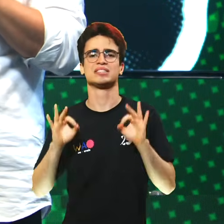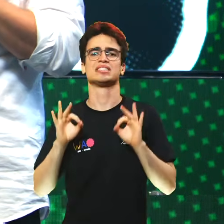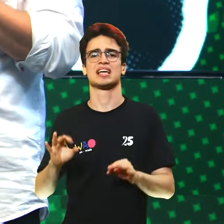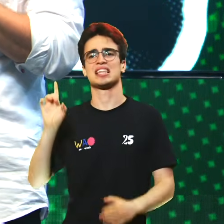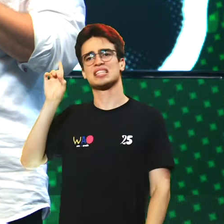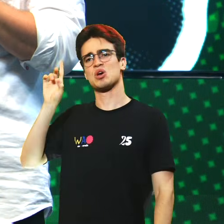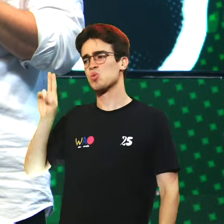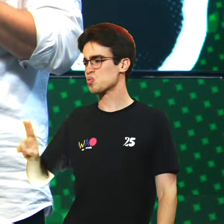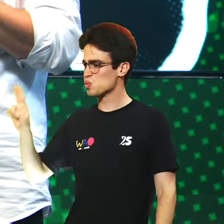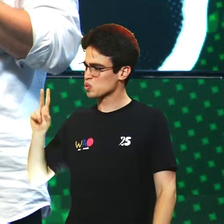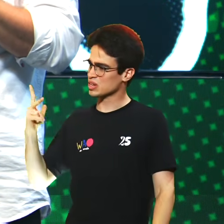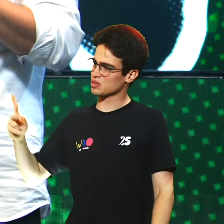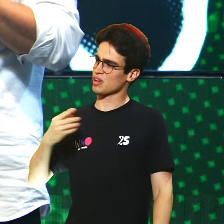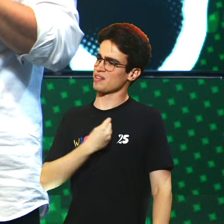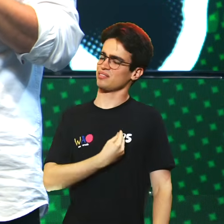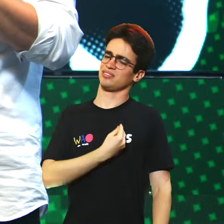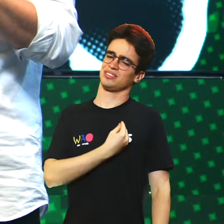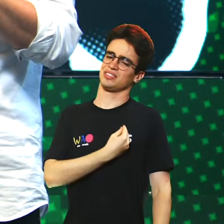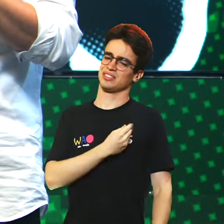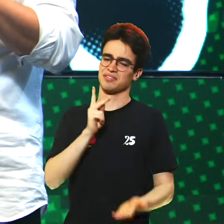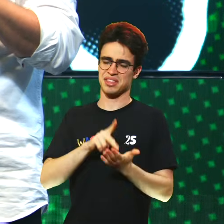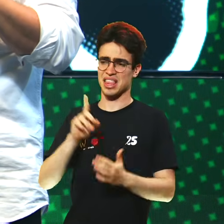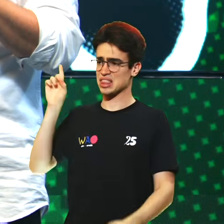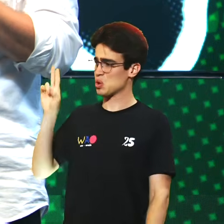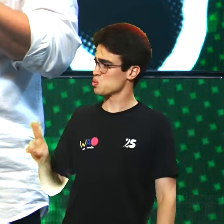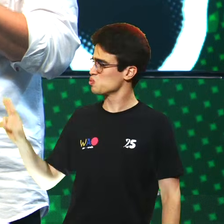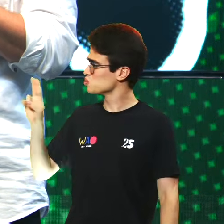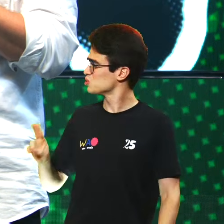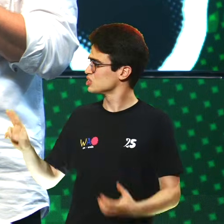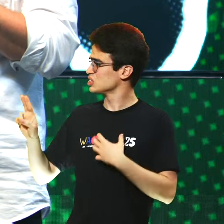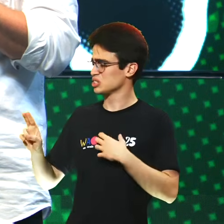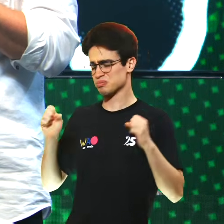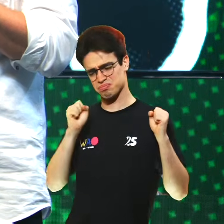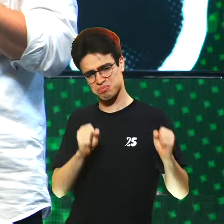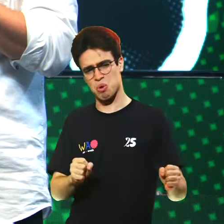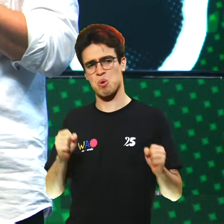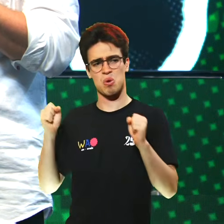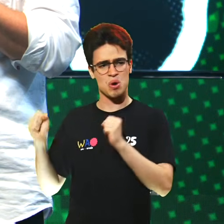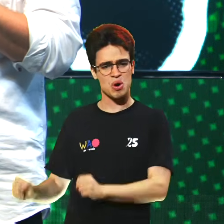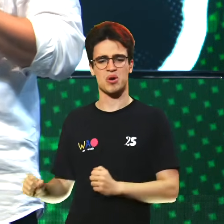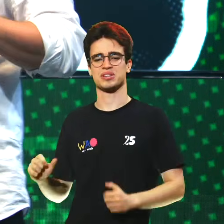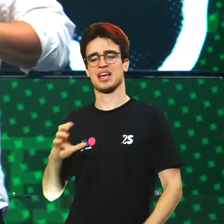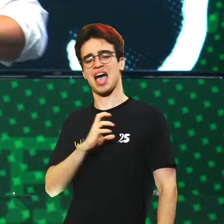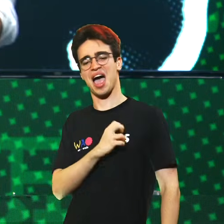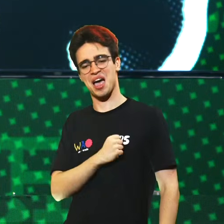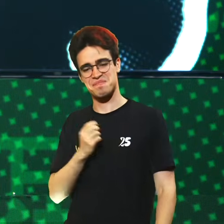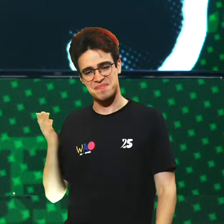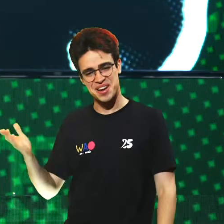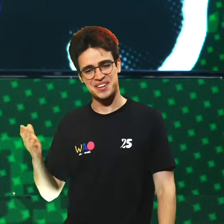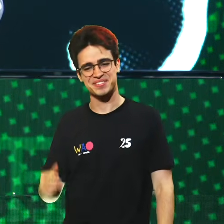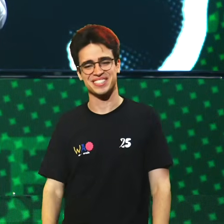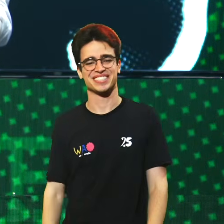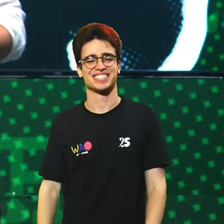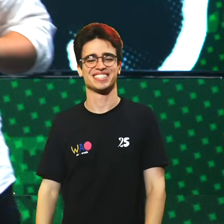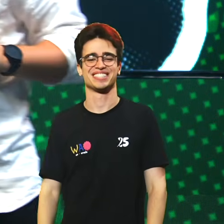falar através da sua vida, que Deus te use poderosamente aqui. Te amamos, viu?